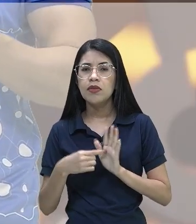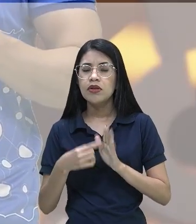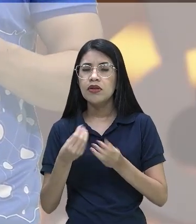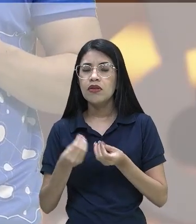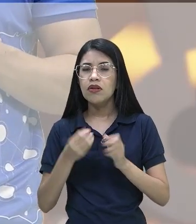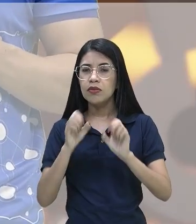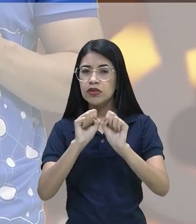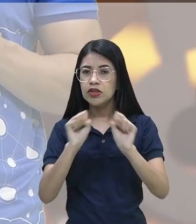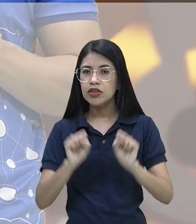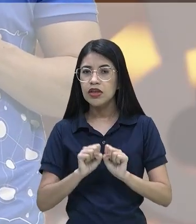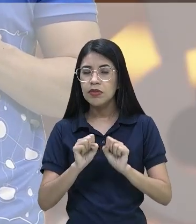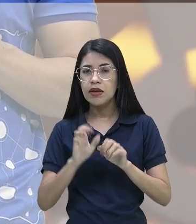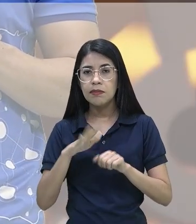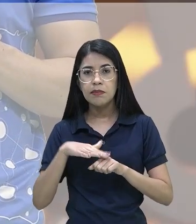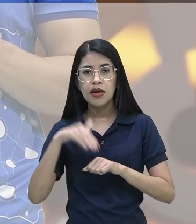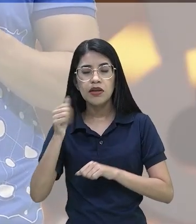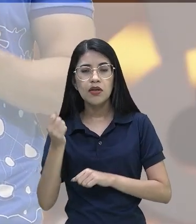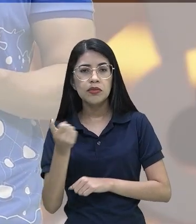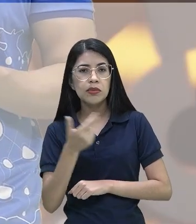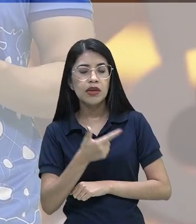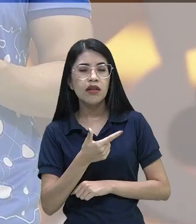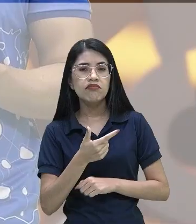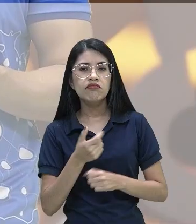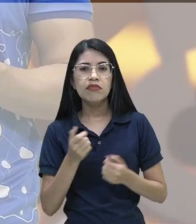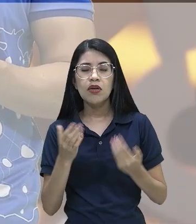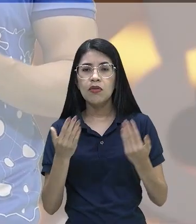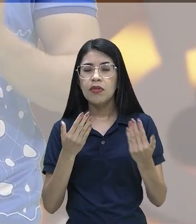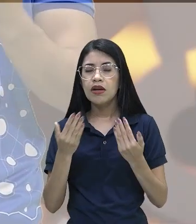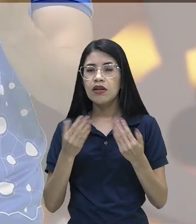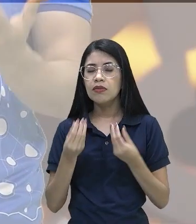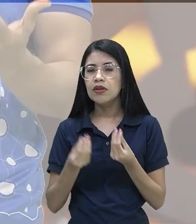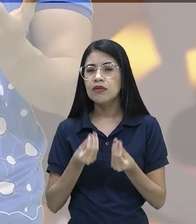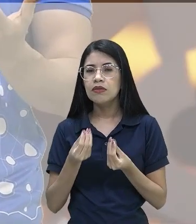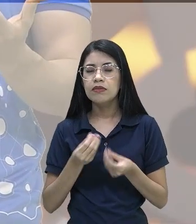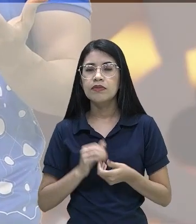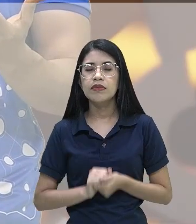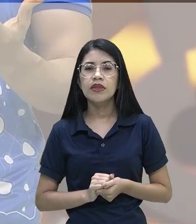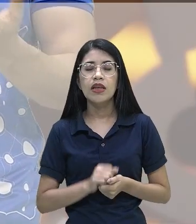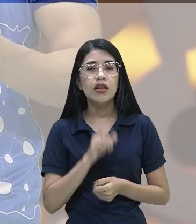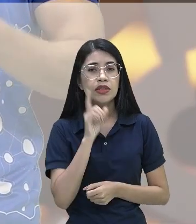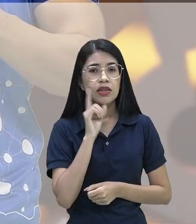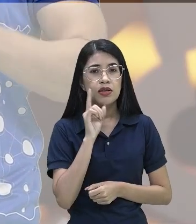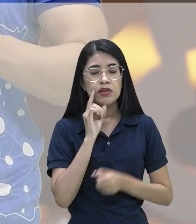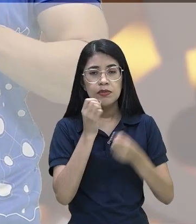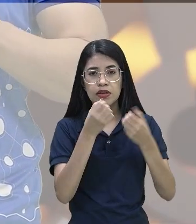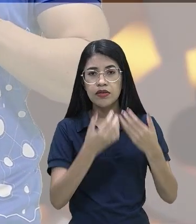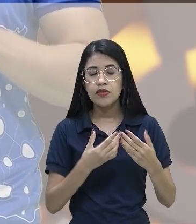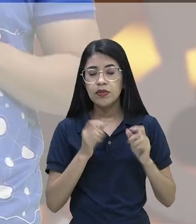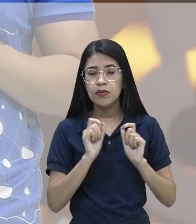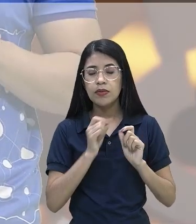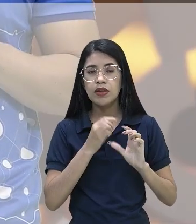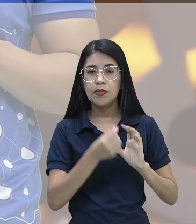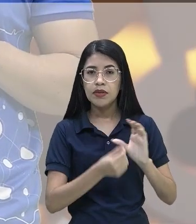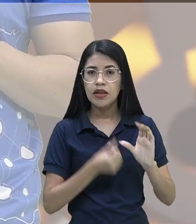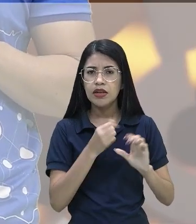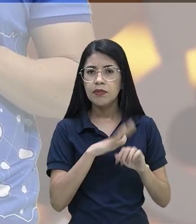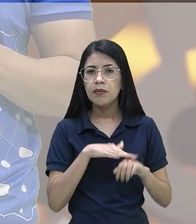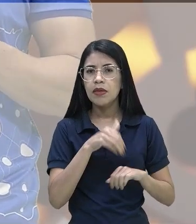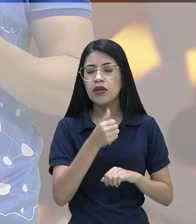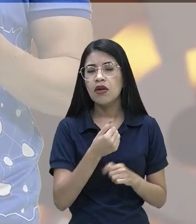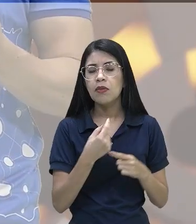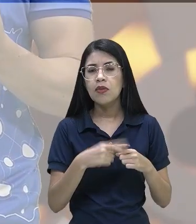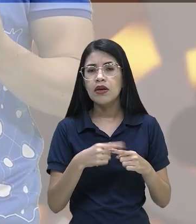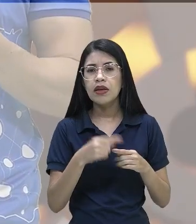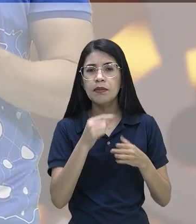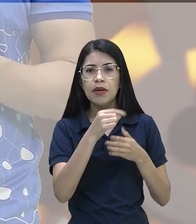econômico como superior, como melhor. De que forma, professor? Os Estados Unidos diziam, olha, o capitalismo é melhor. Por